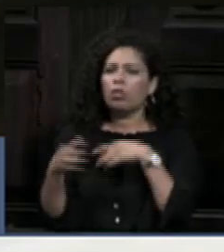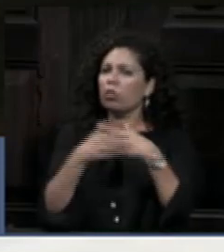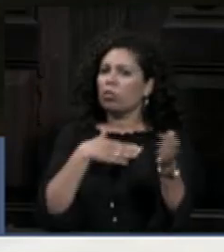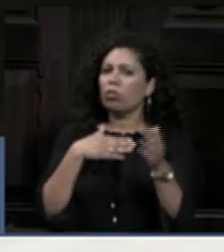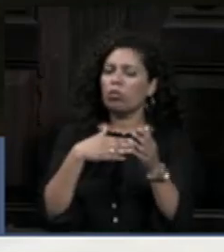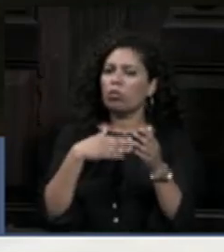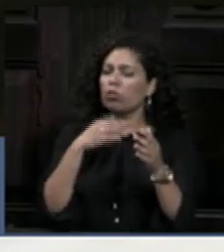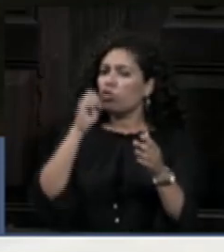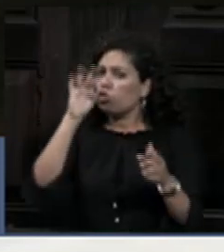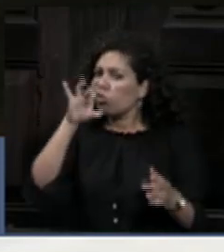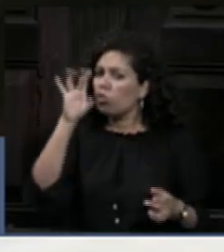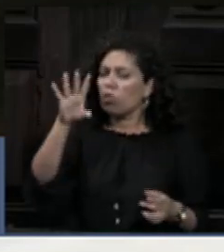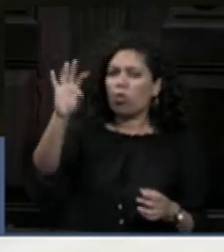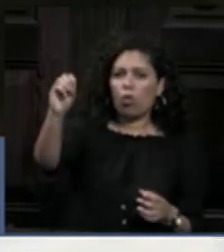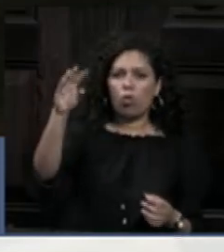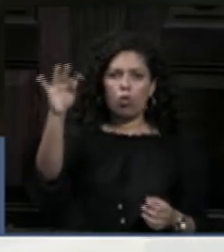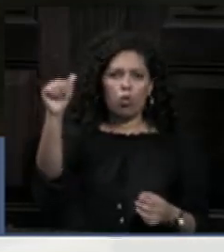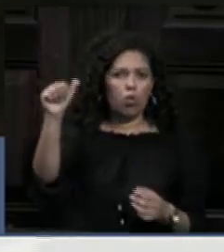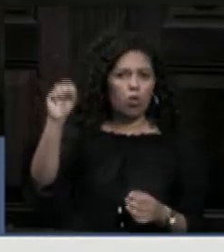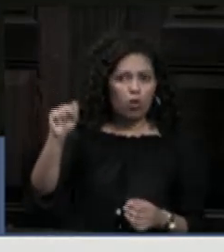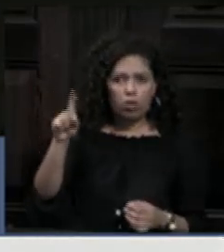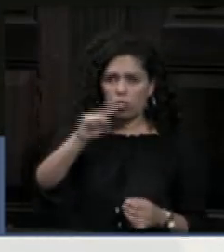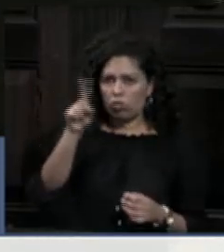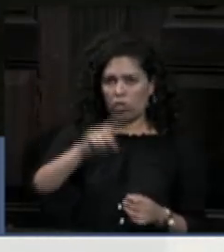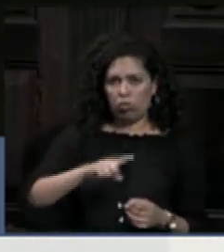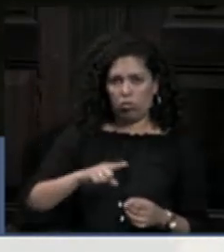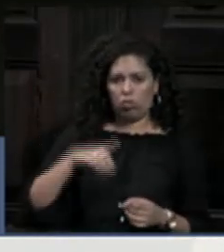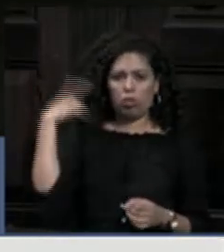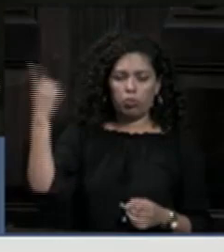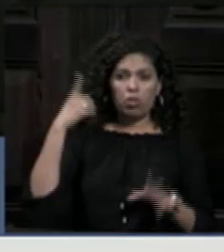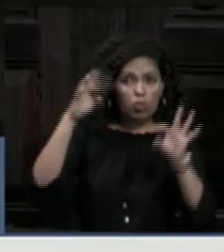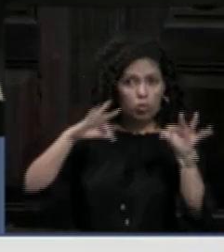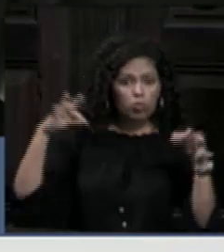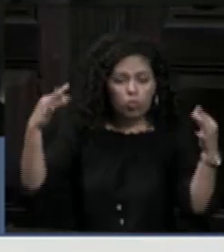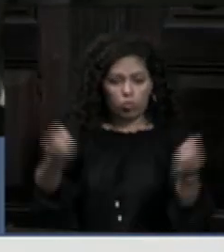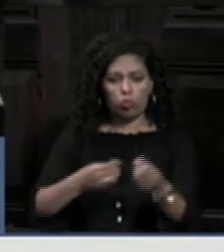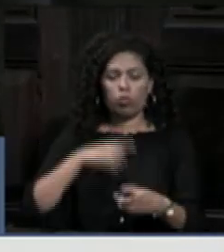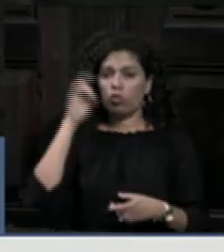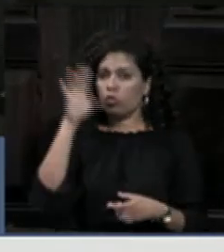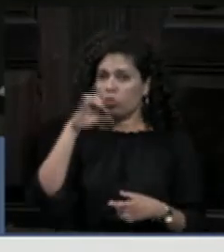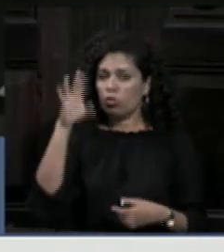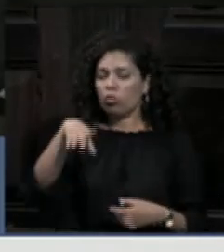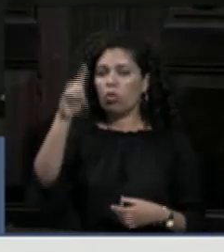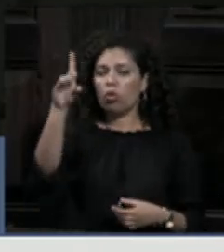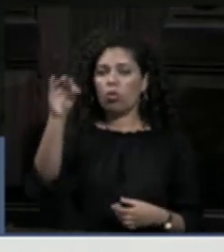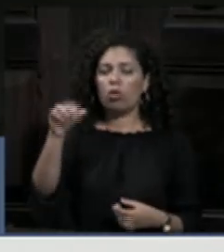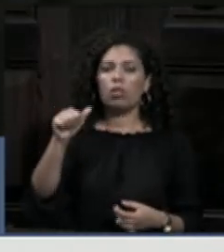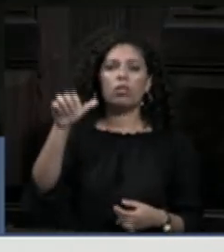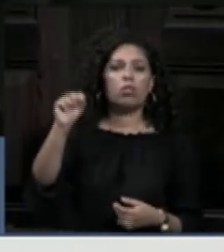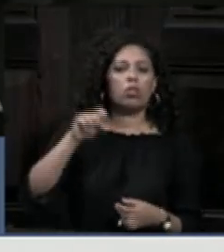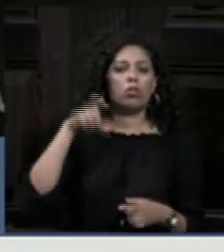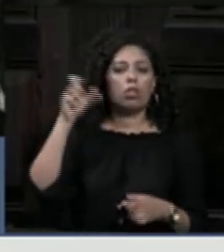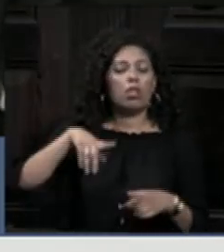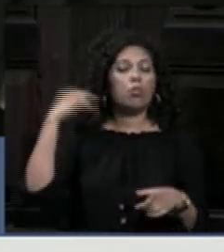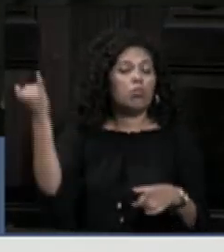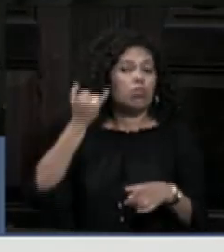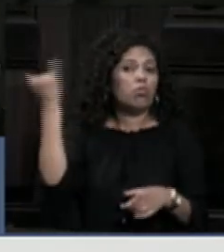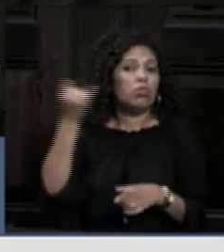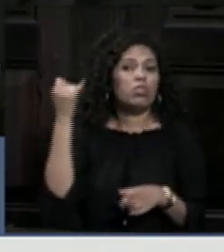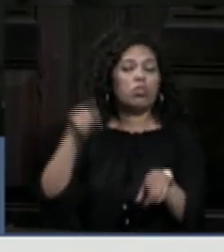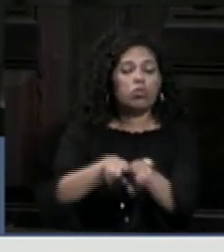deputado márcio pacheco deputado marcelo freixo não nos bastam as cotas é preciso que simultaneamente